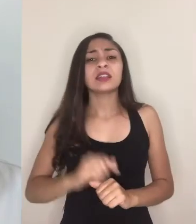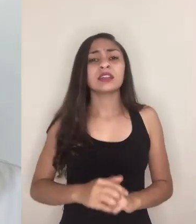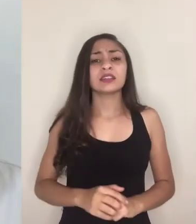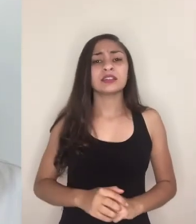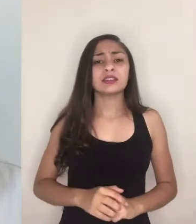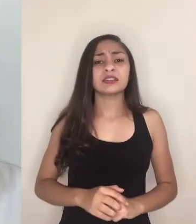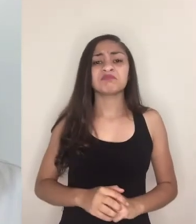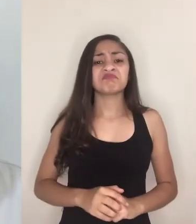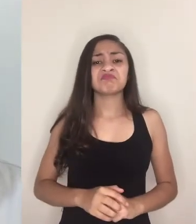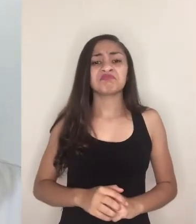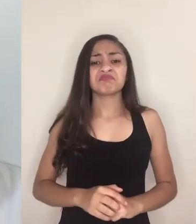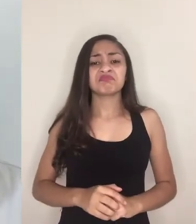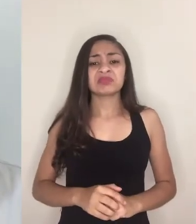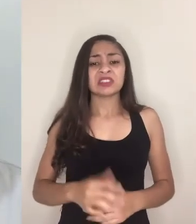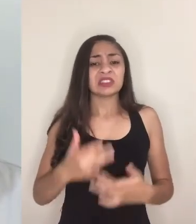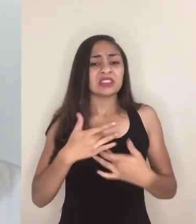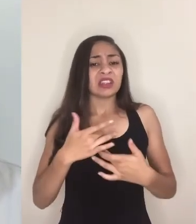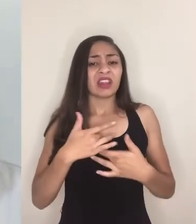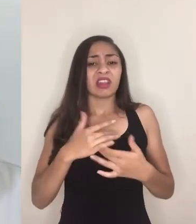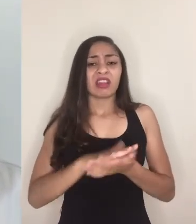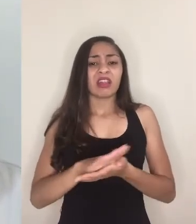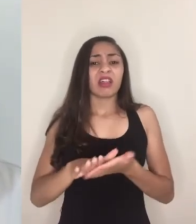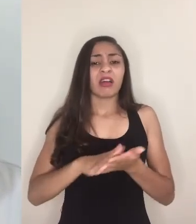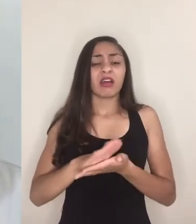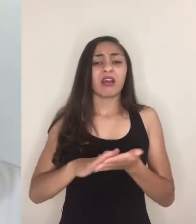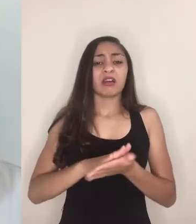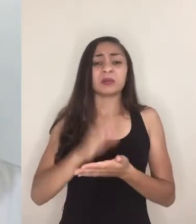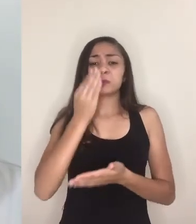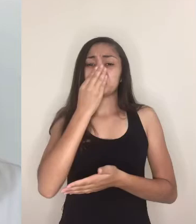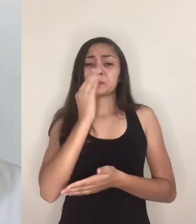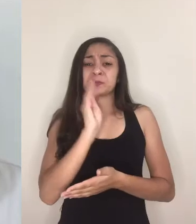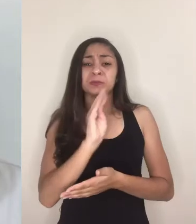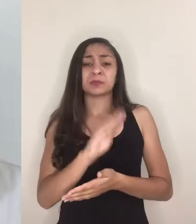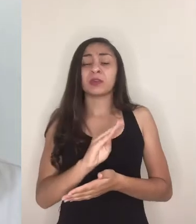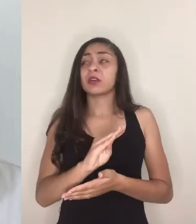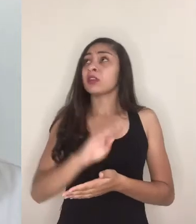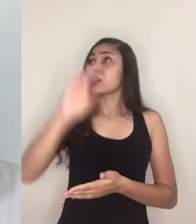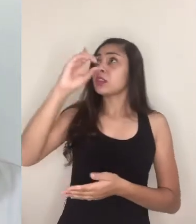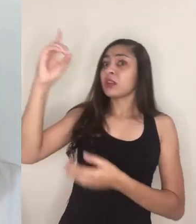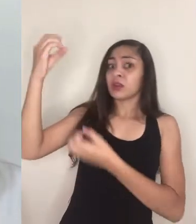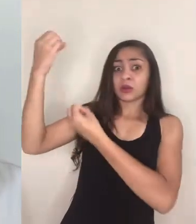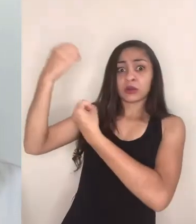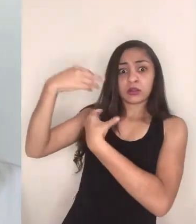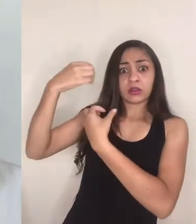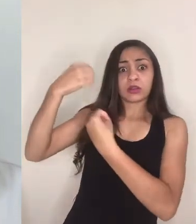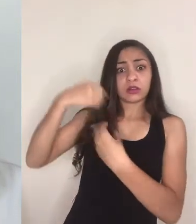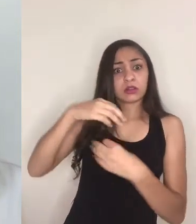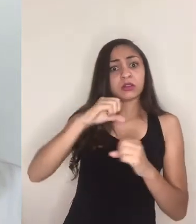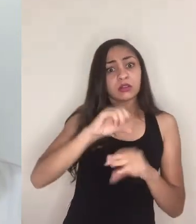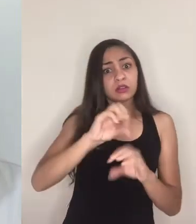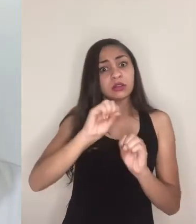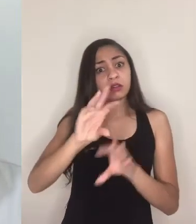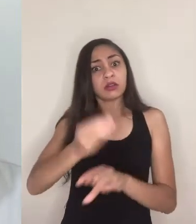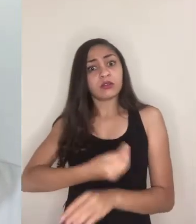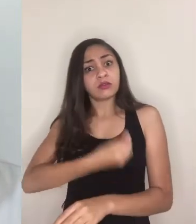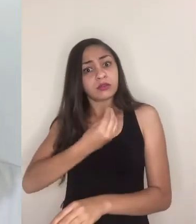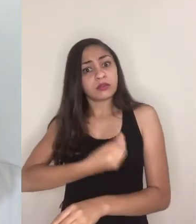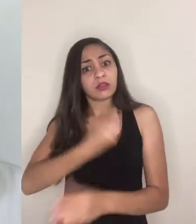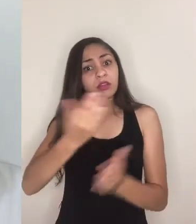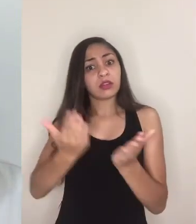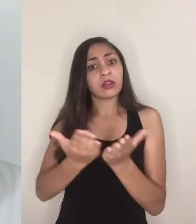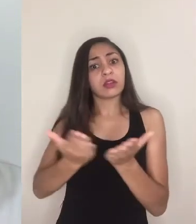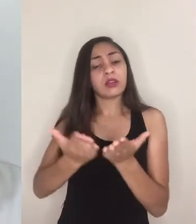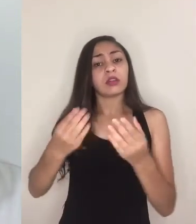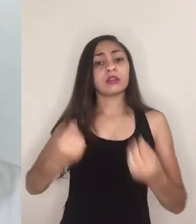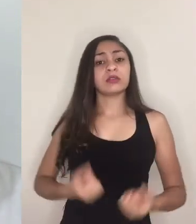poderá insensivelmente desprezar as santas orientações para a vida cristã e